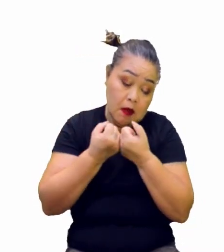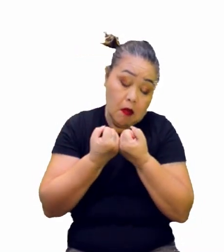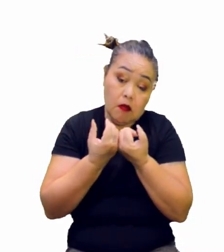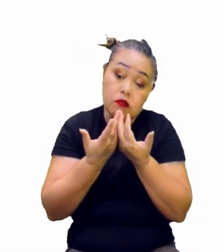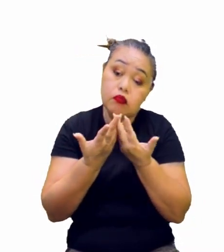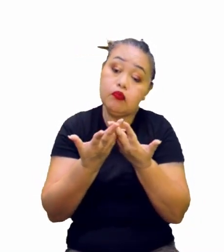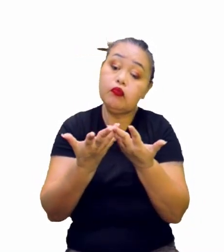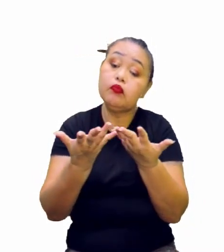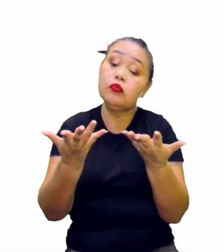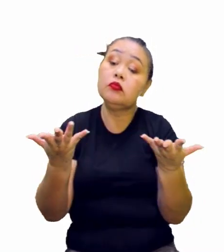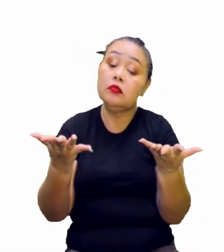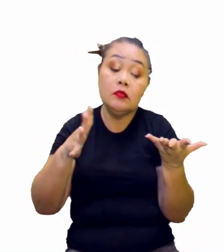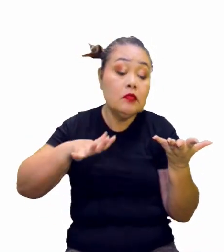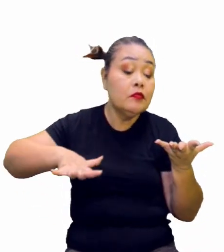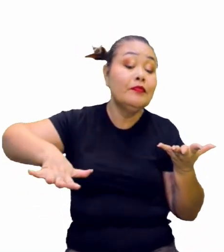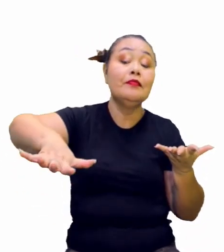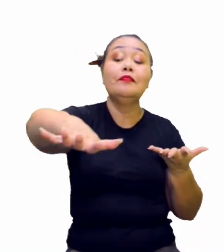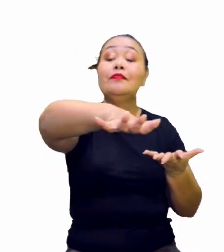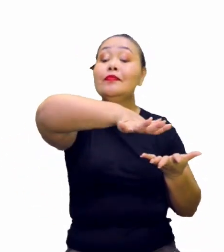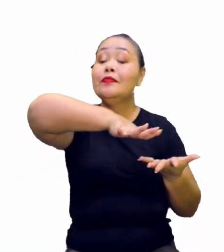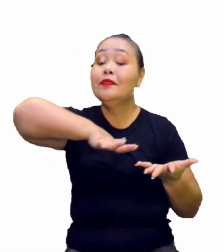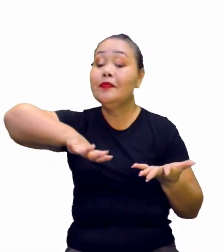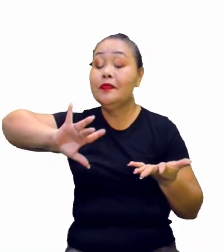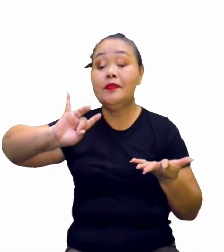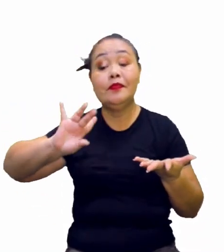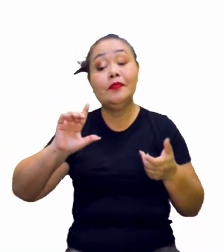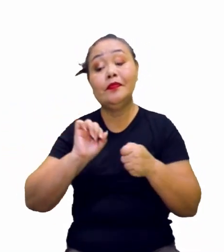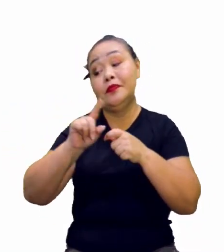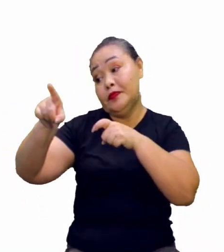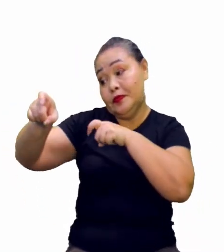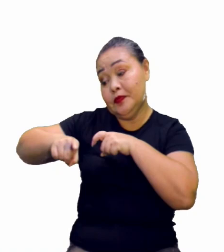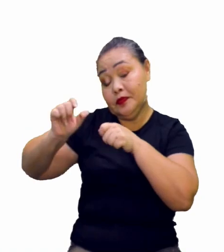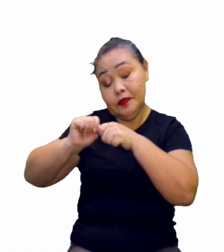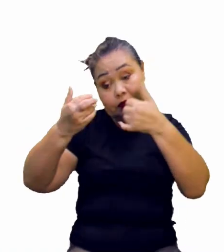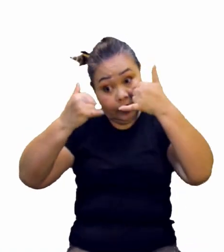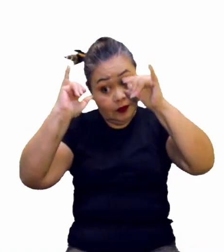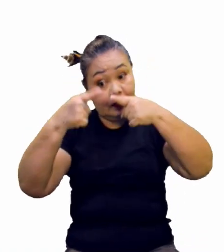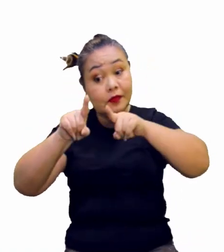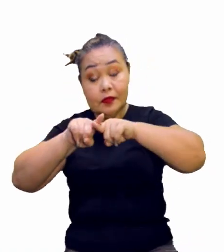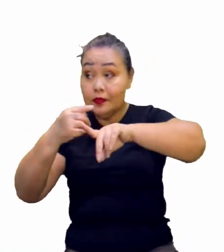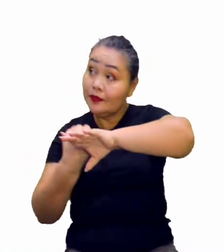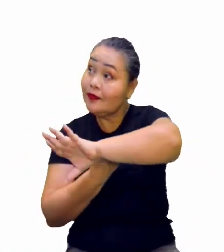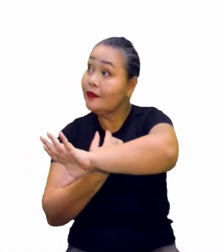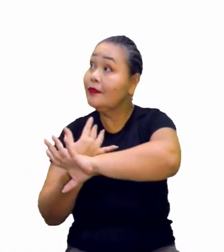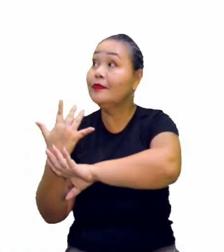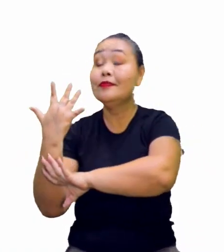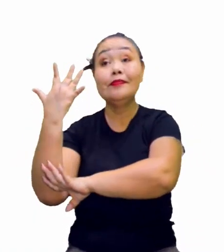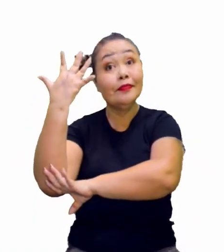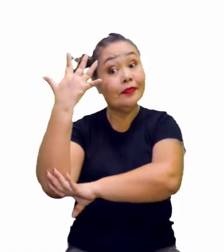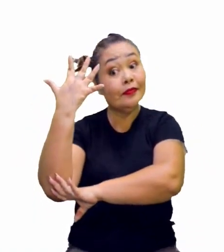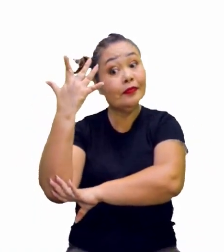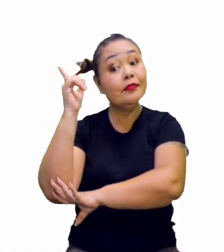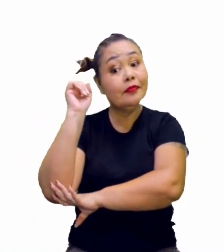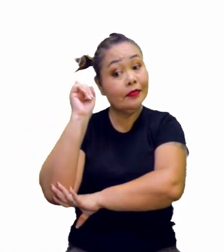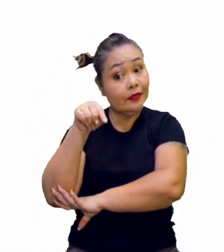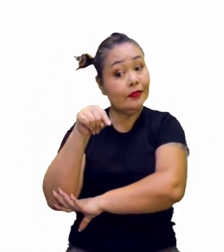das atividades, não só agrícolas, pecuárias, mas florestais, que